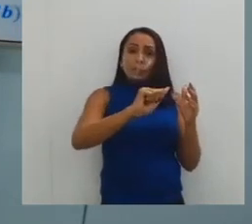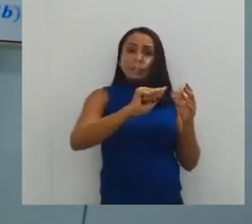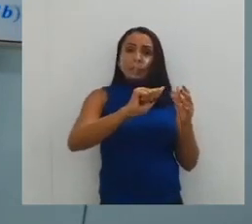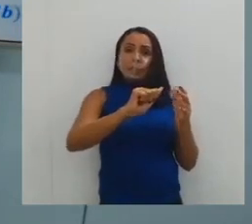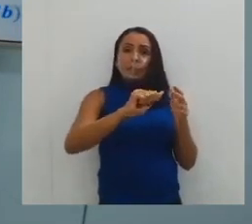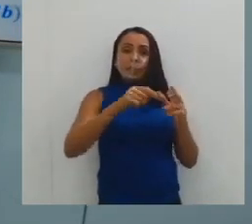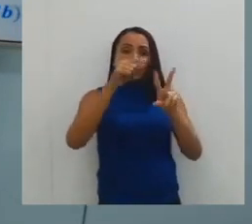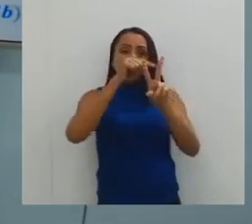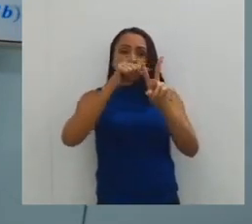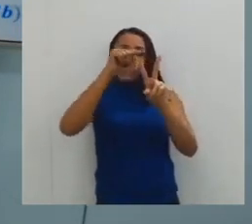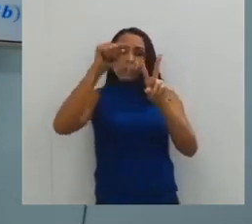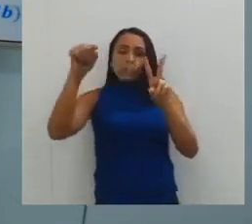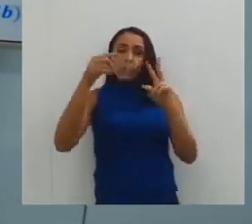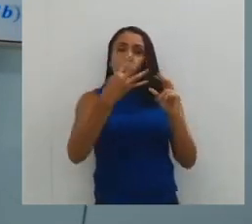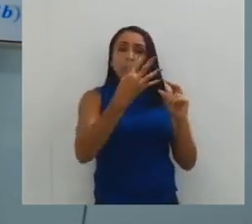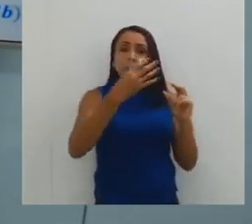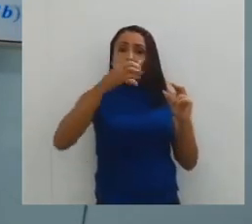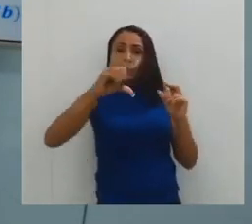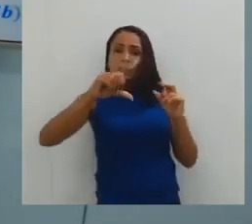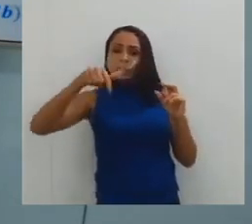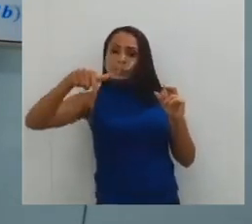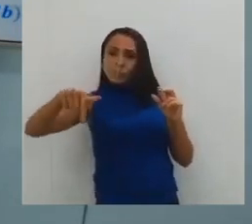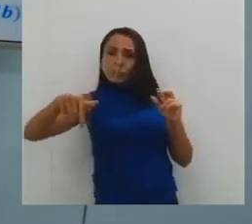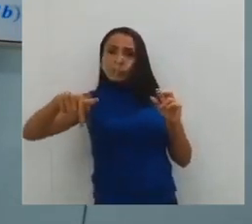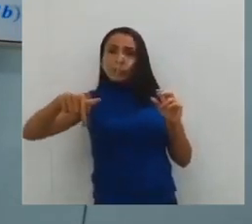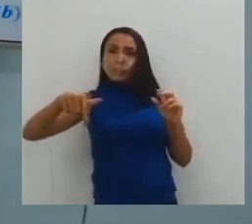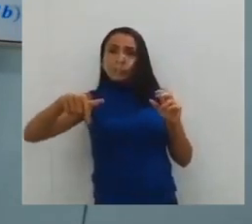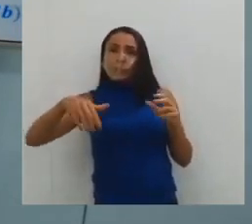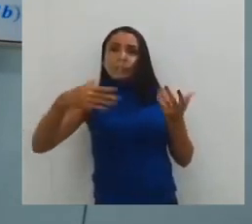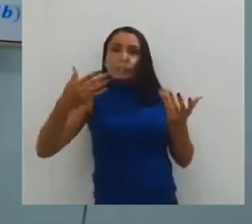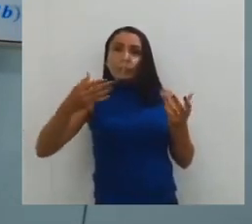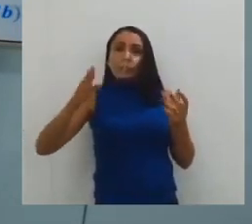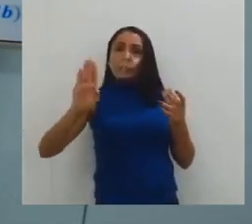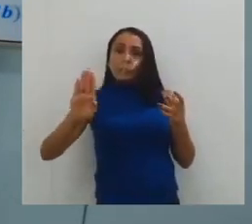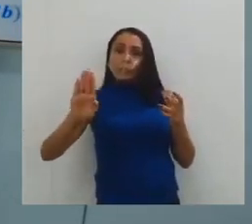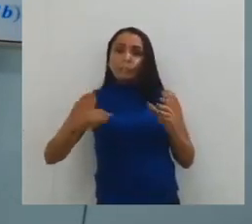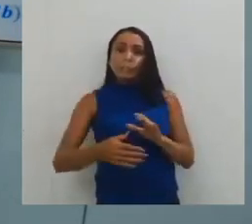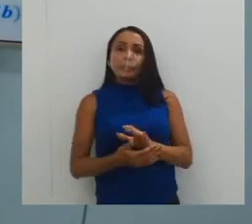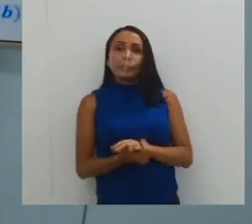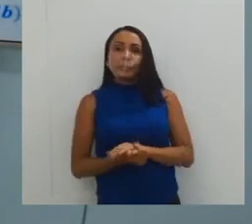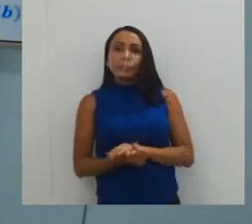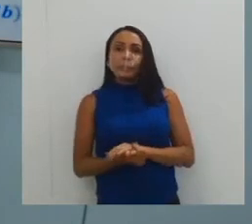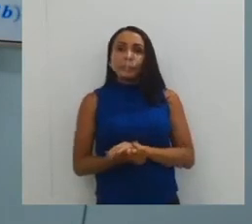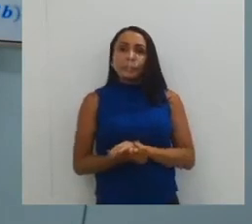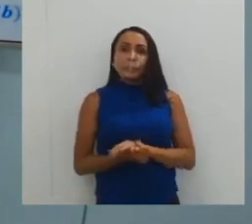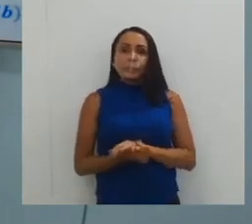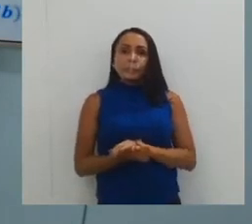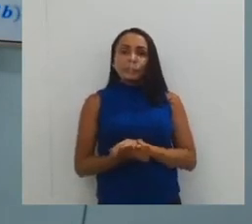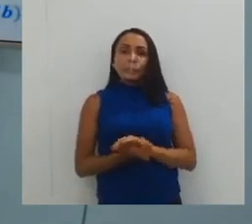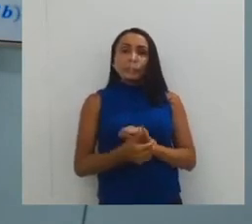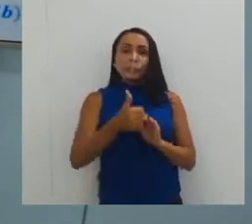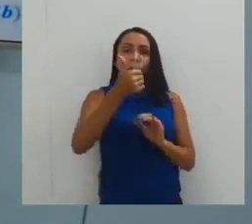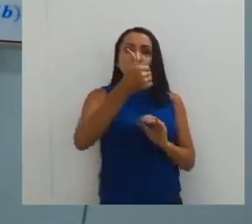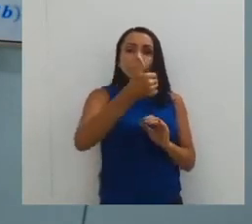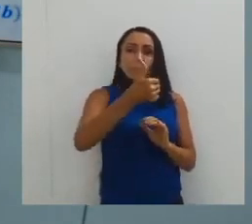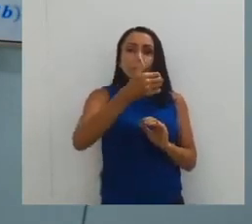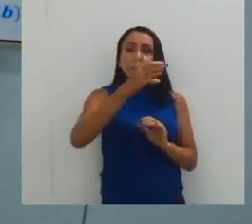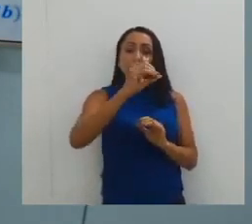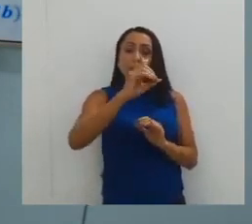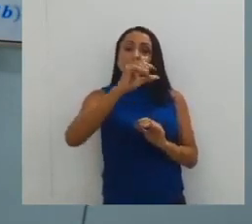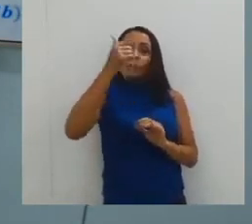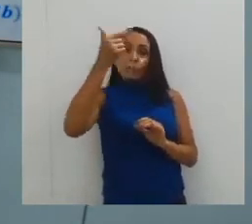raiz de 49, 7. A raiz de B ao quadrado, B, 7B. Então, fica 10